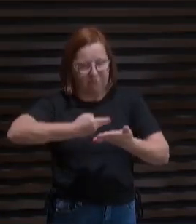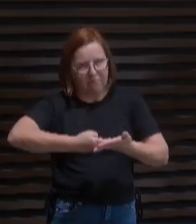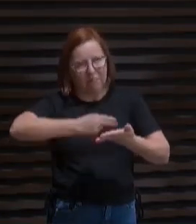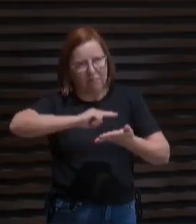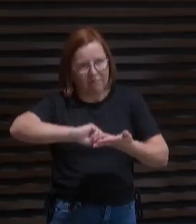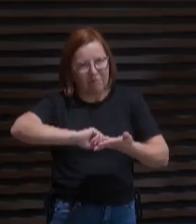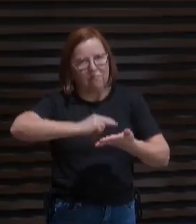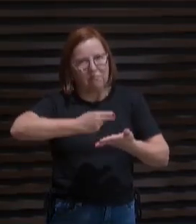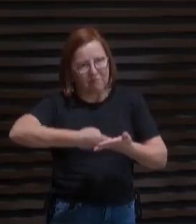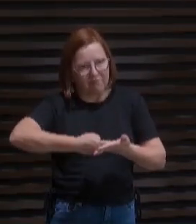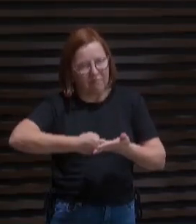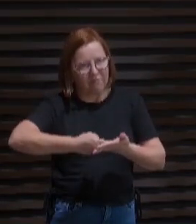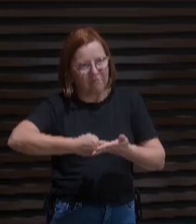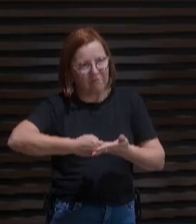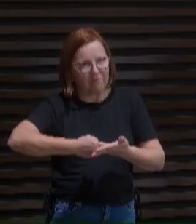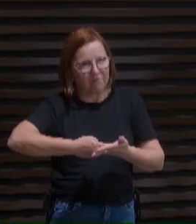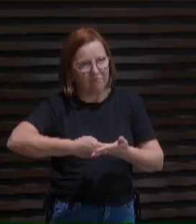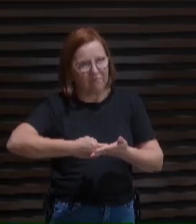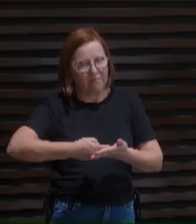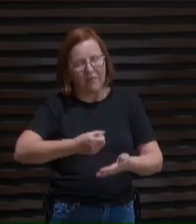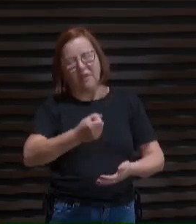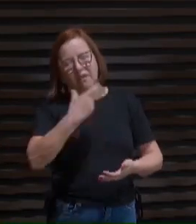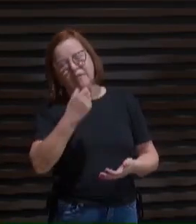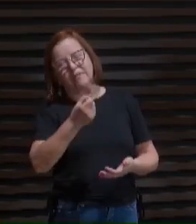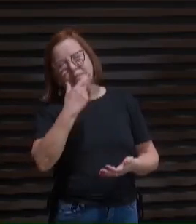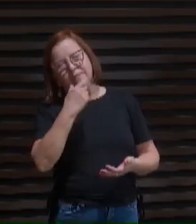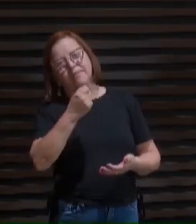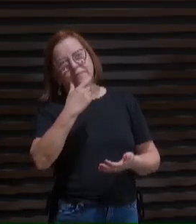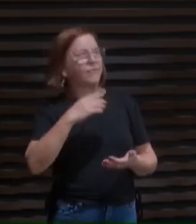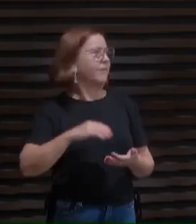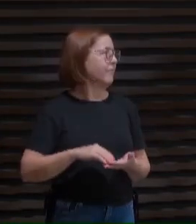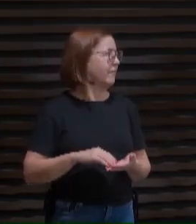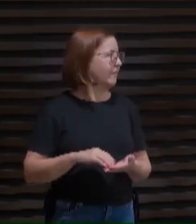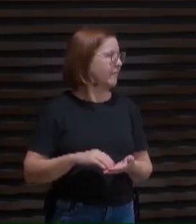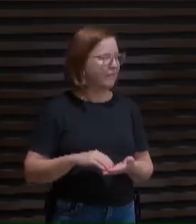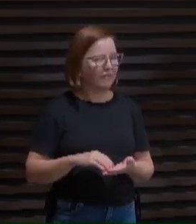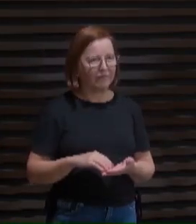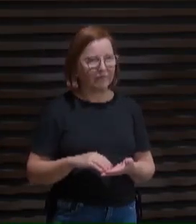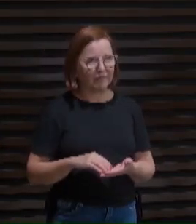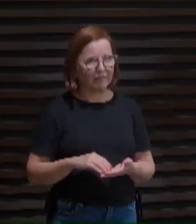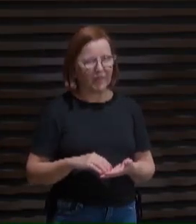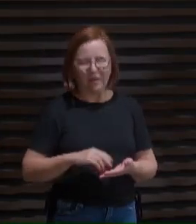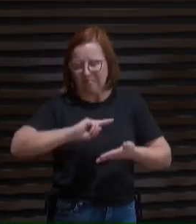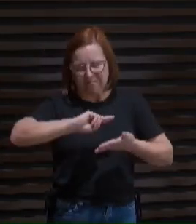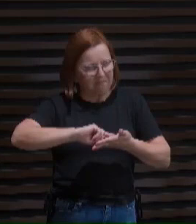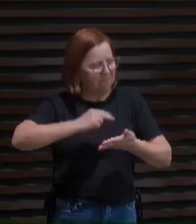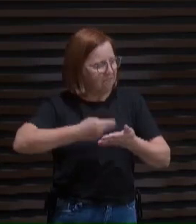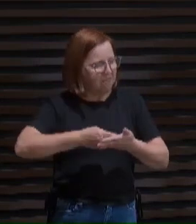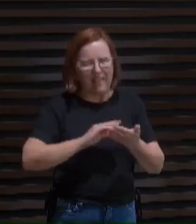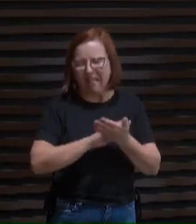vira para o outro, e vai Rivotril, e vai não sei o quê, e vai não sei quem, e não consegue dormir, e